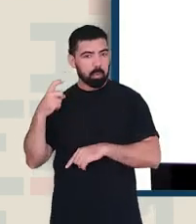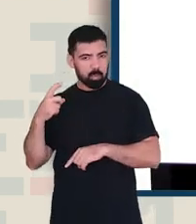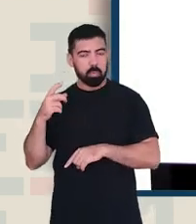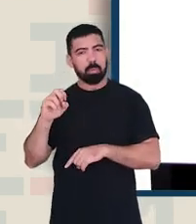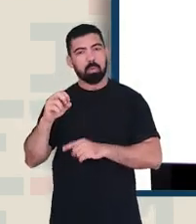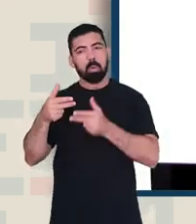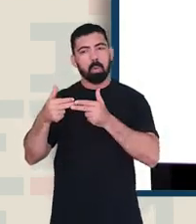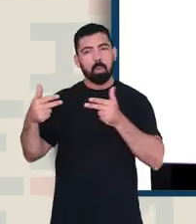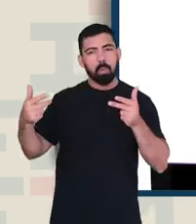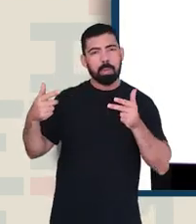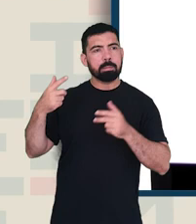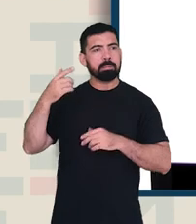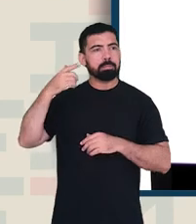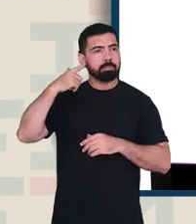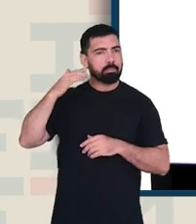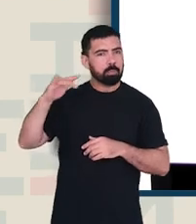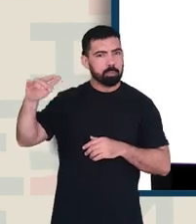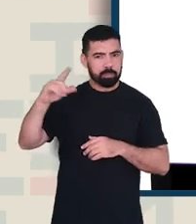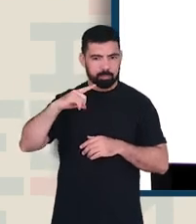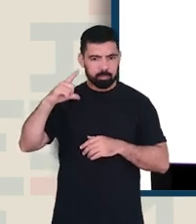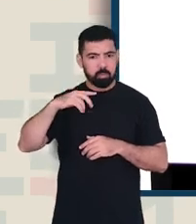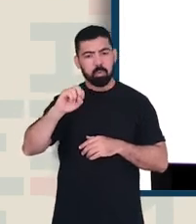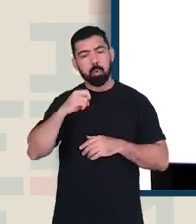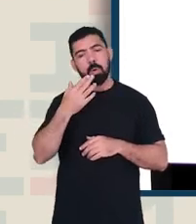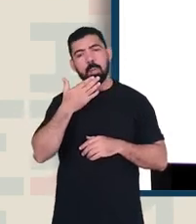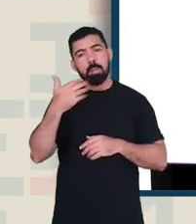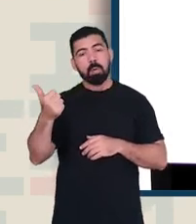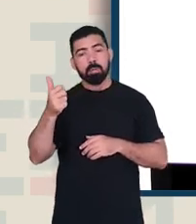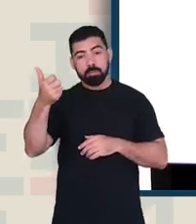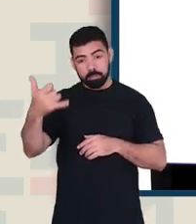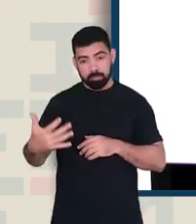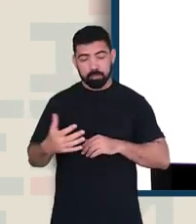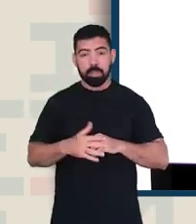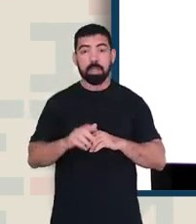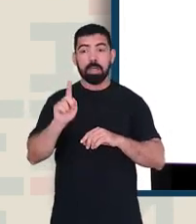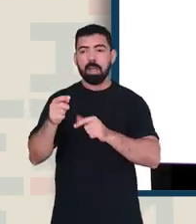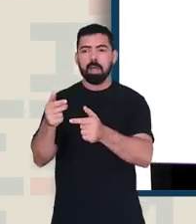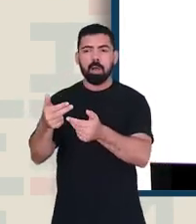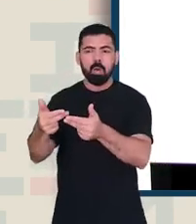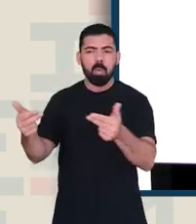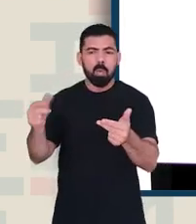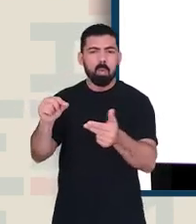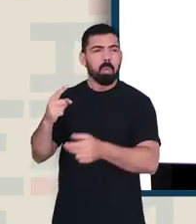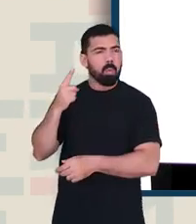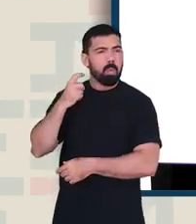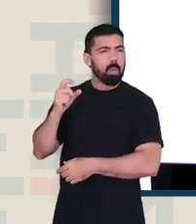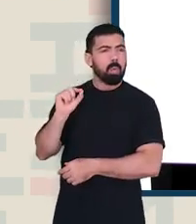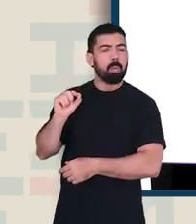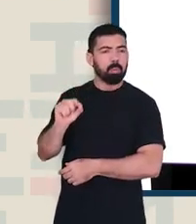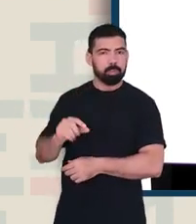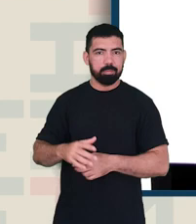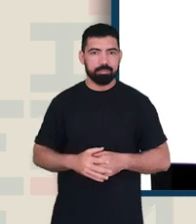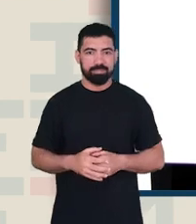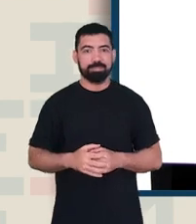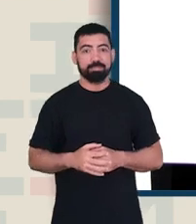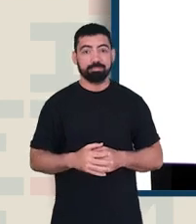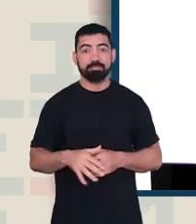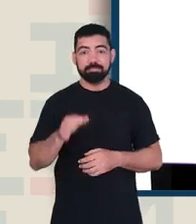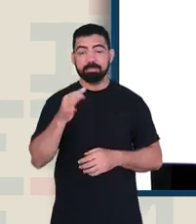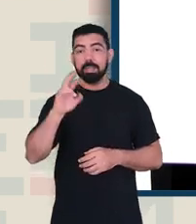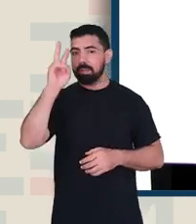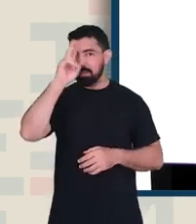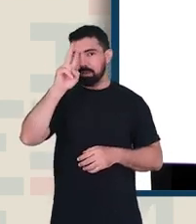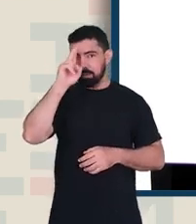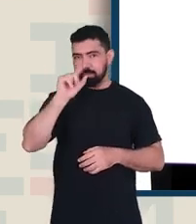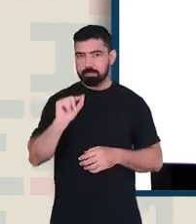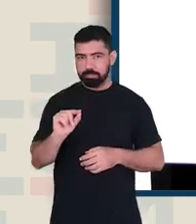soa, basicamente. Ou, melhor dito, o que é a coisa que está soando, certo?